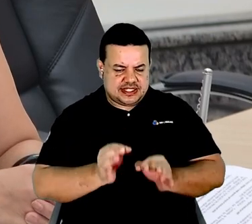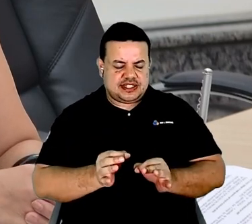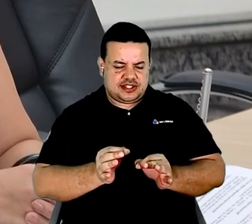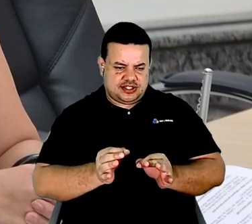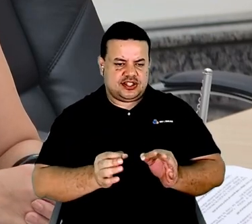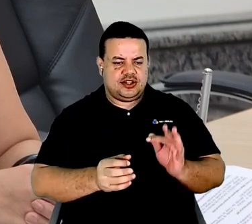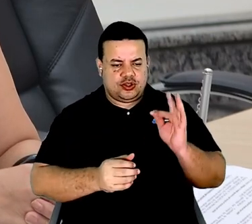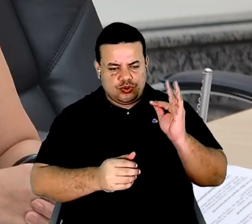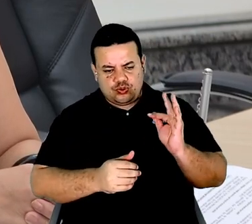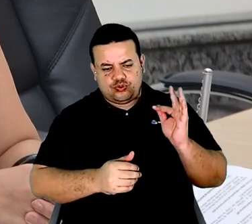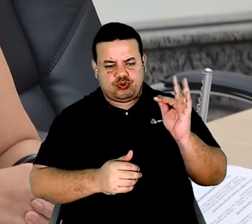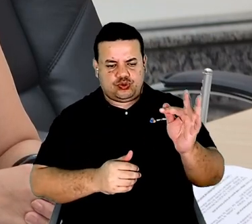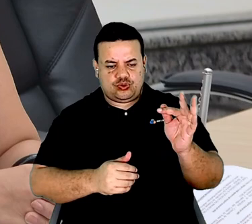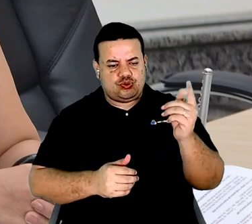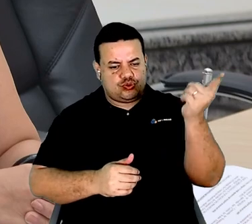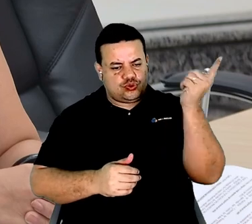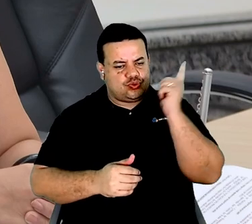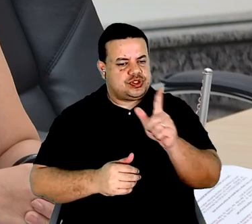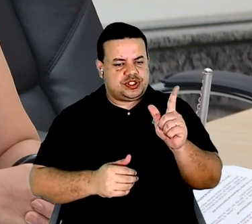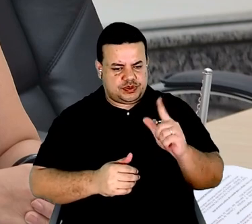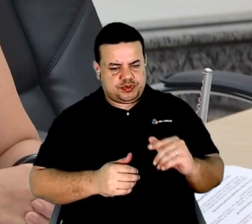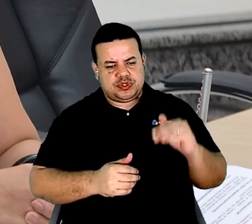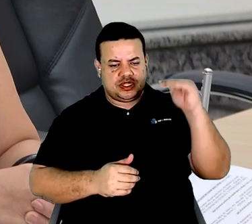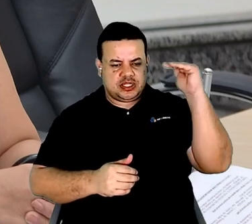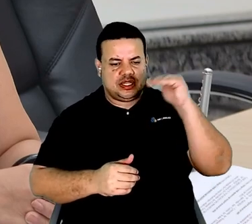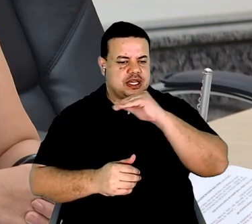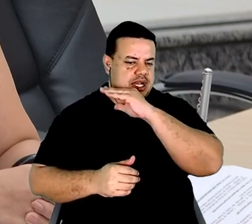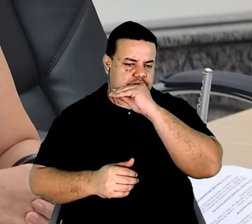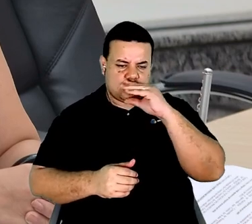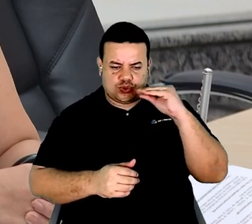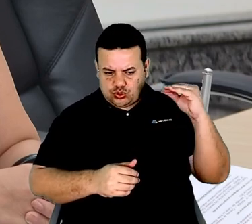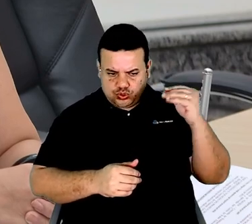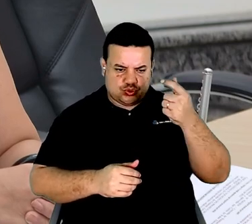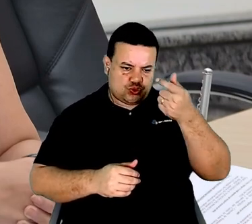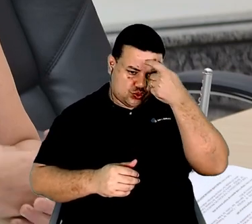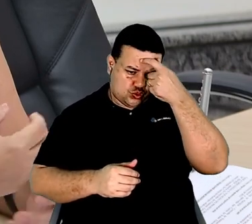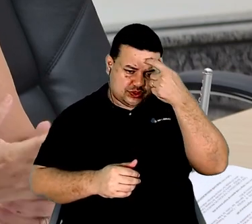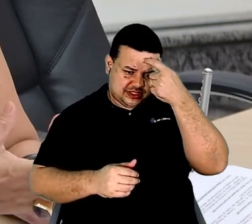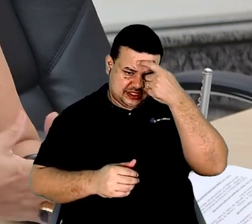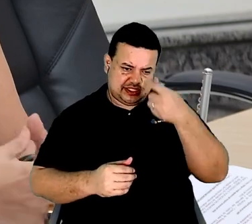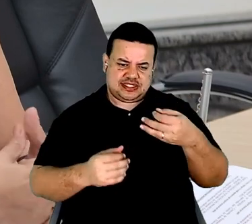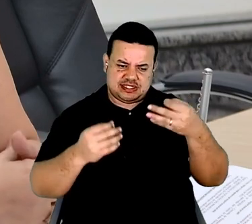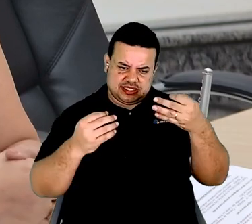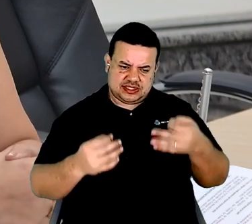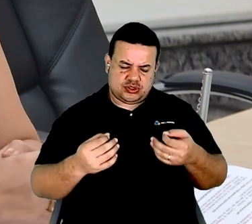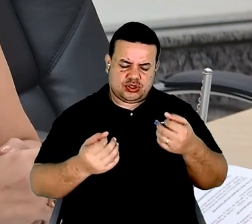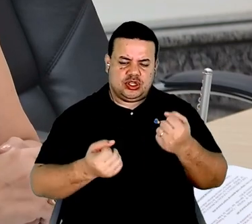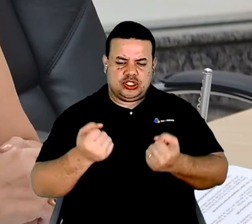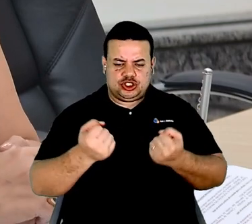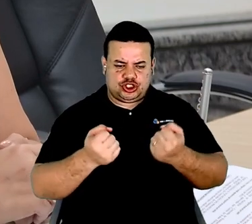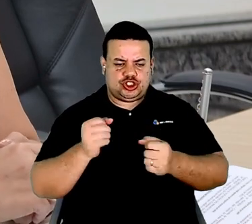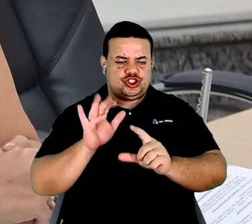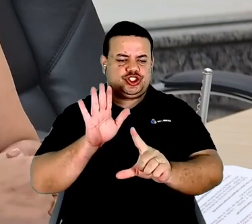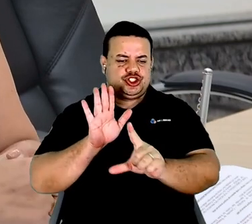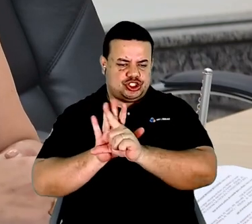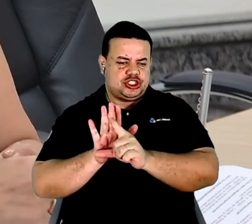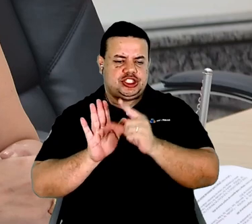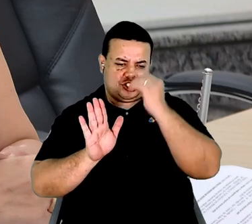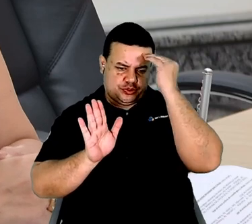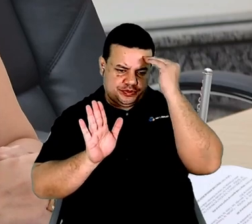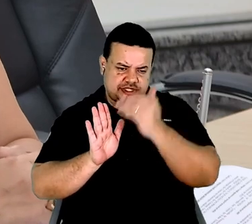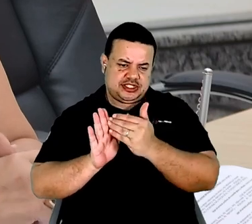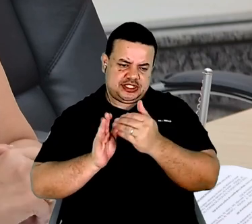futuro tenhamos adultos mais conscientes do que das leis de trânsito da qual